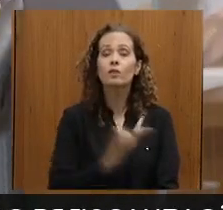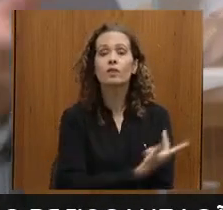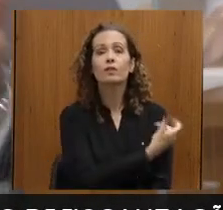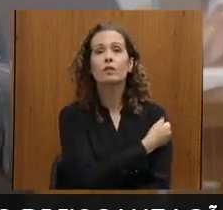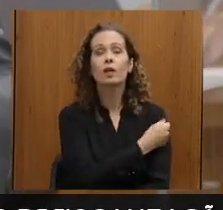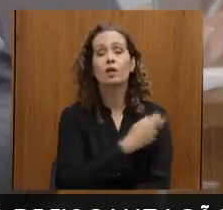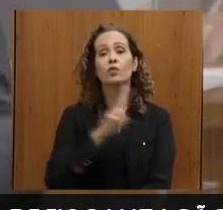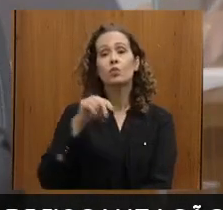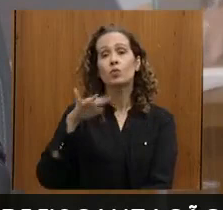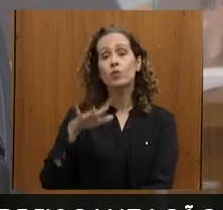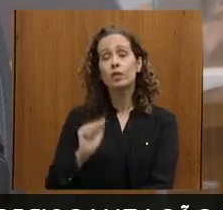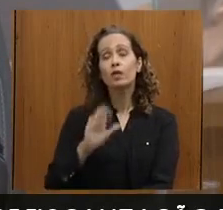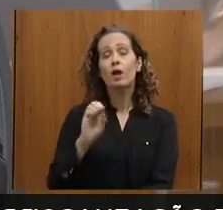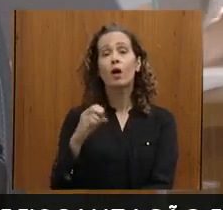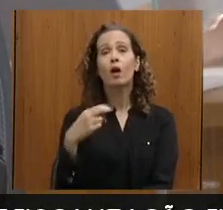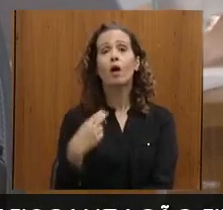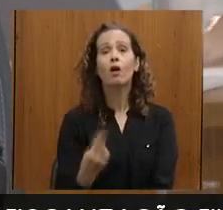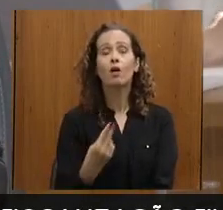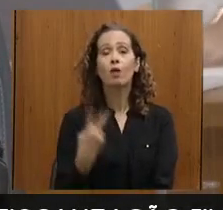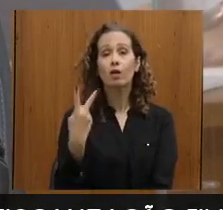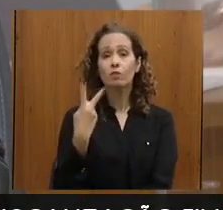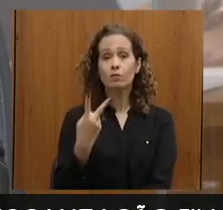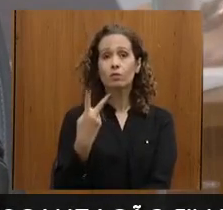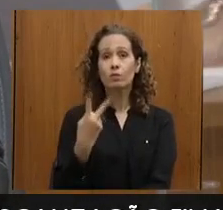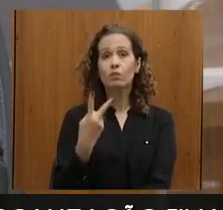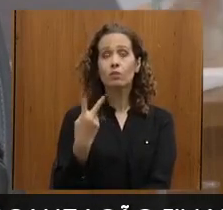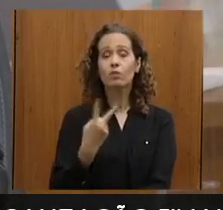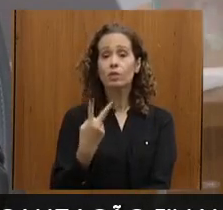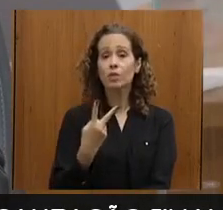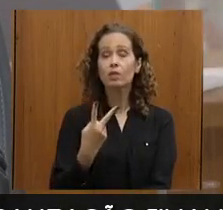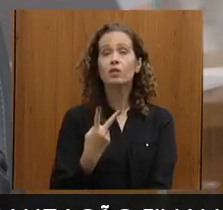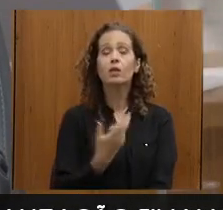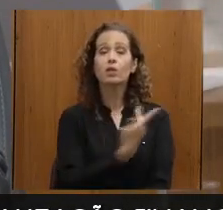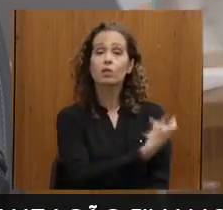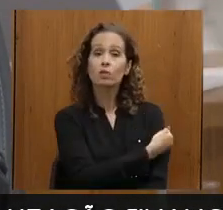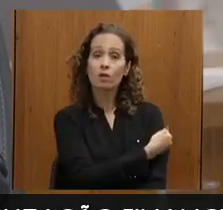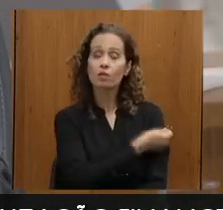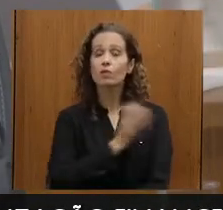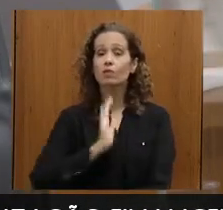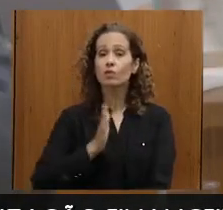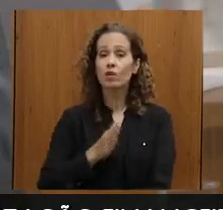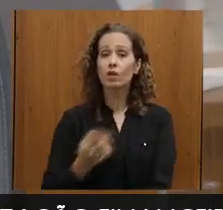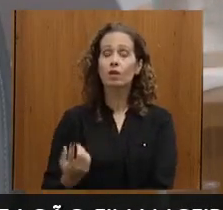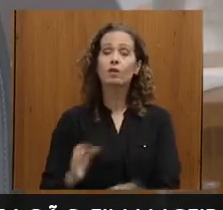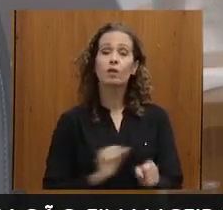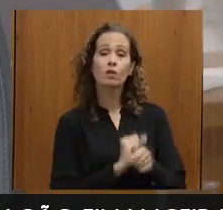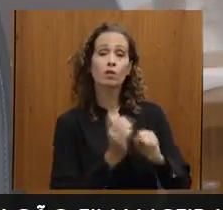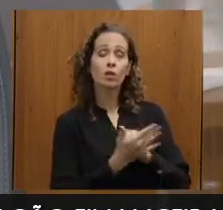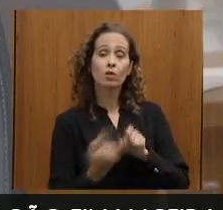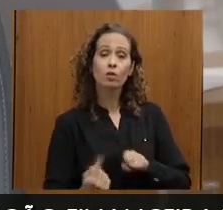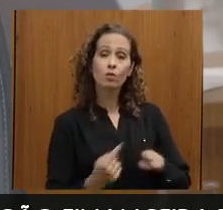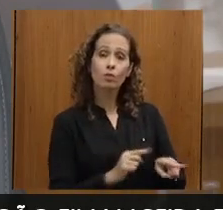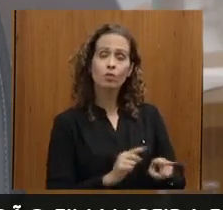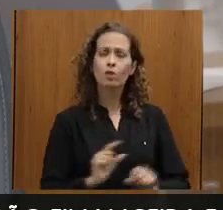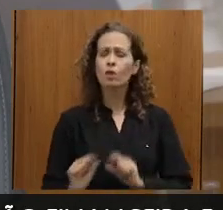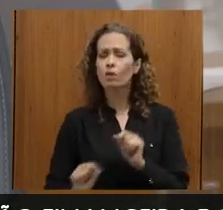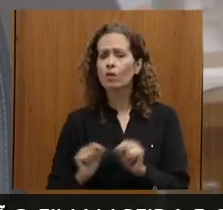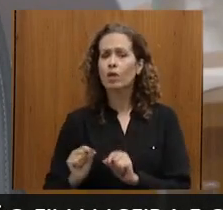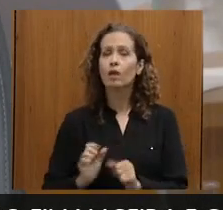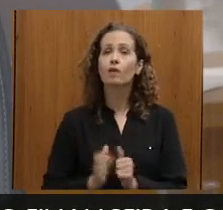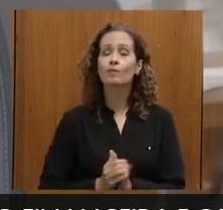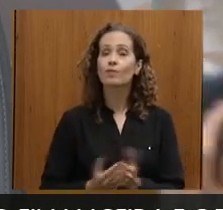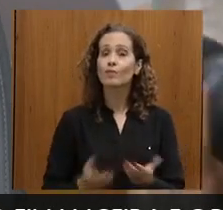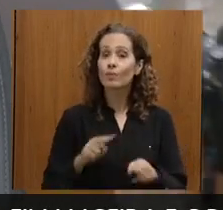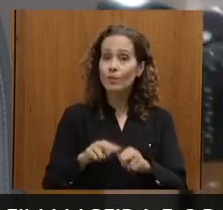única ou com as duas doses da sua vacina contra o Covid. O que é motivo de